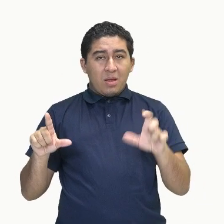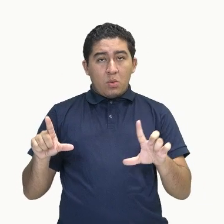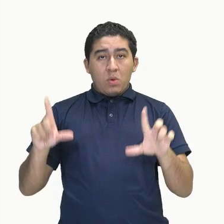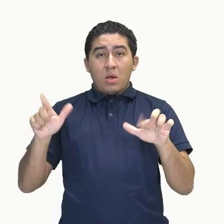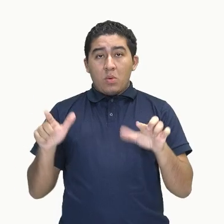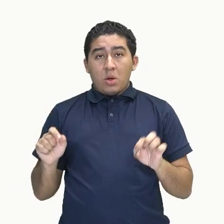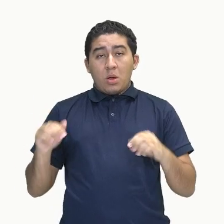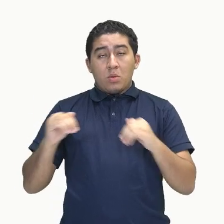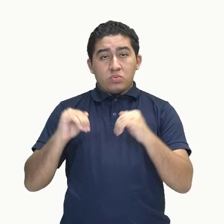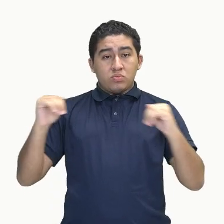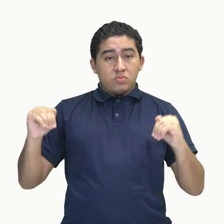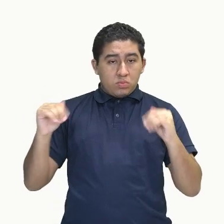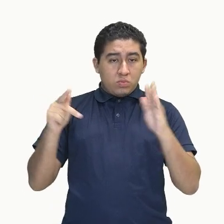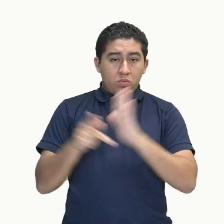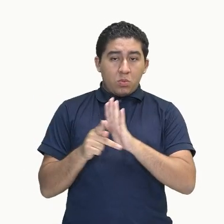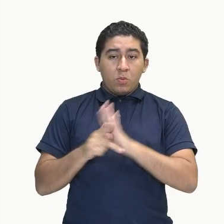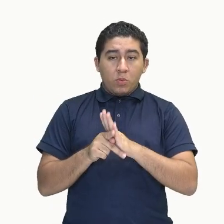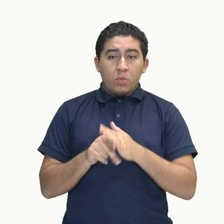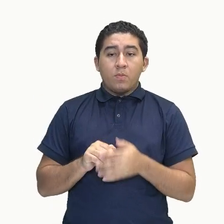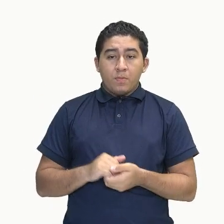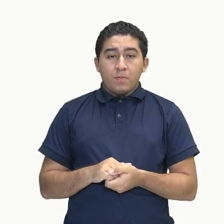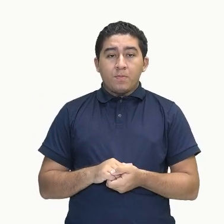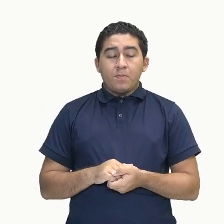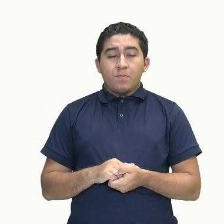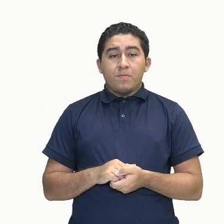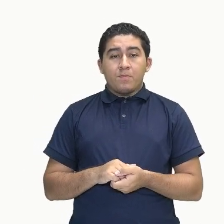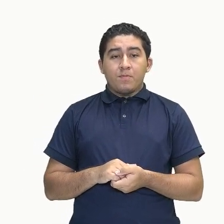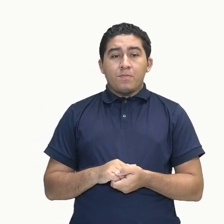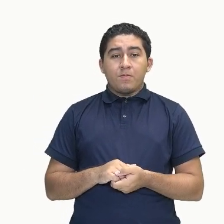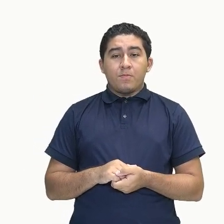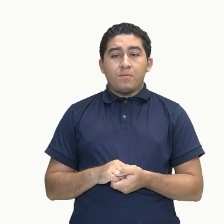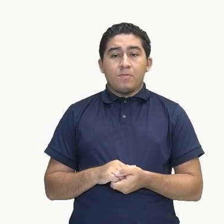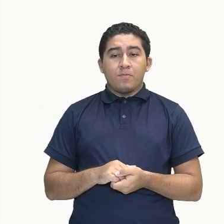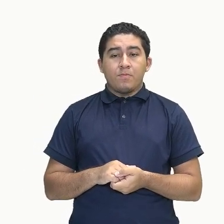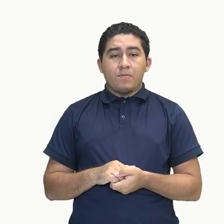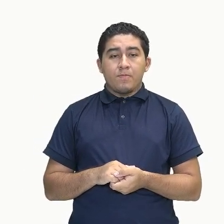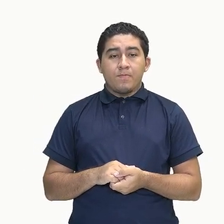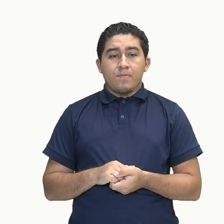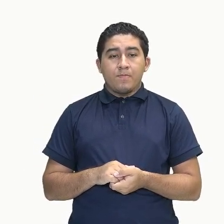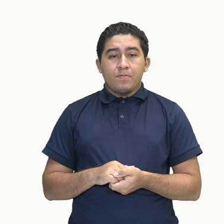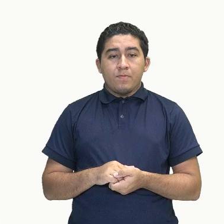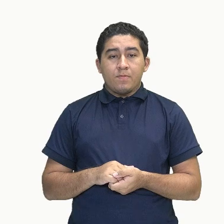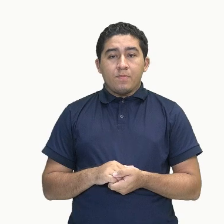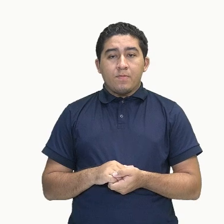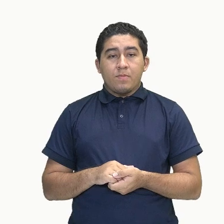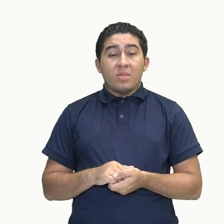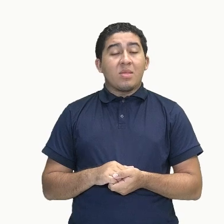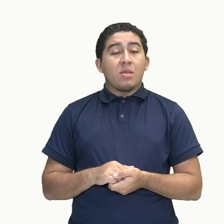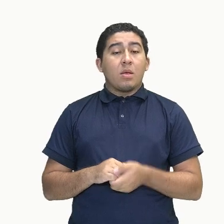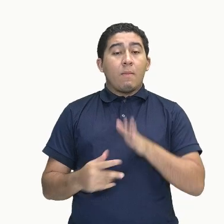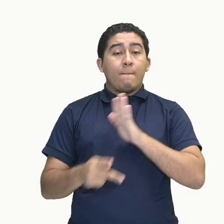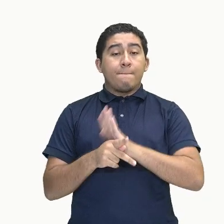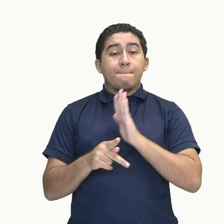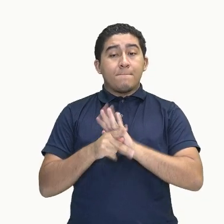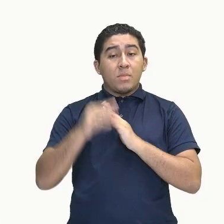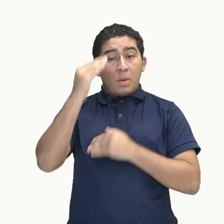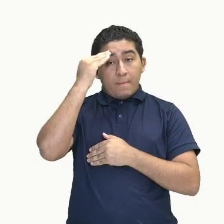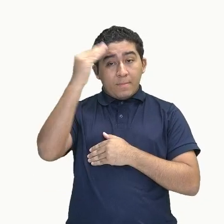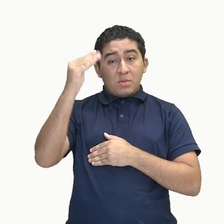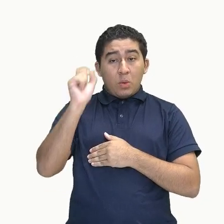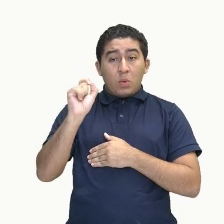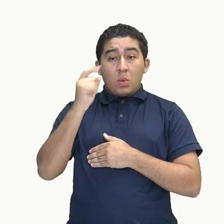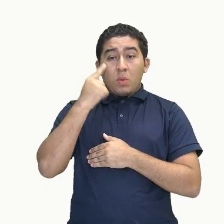porção oeste ao meridiano, tá bom? São medidas, a partir dos meridianos, o quê? As